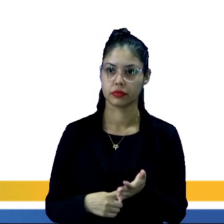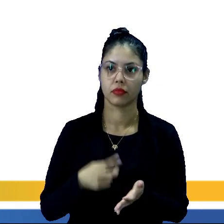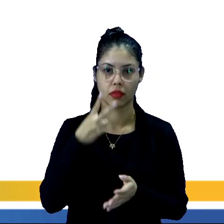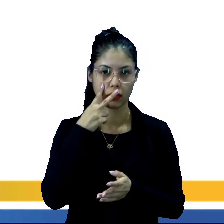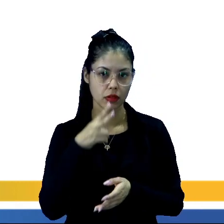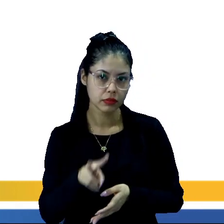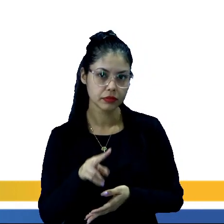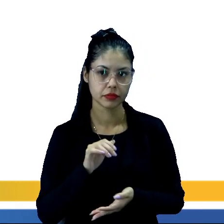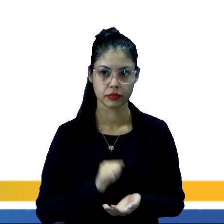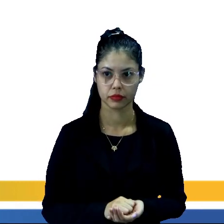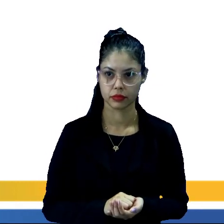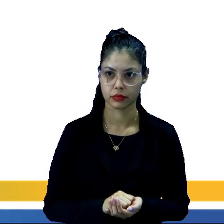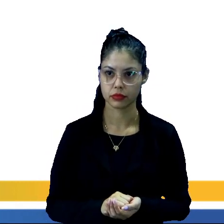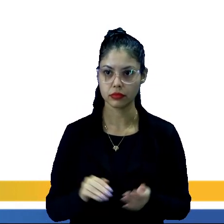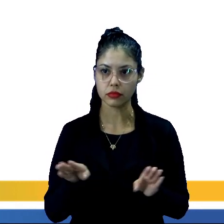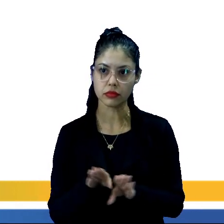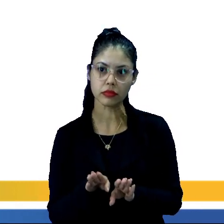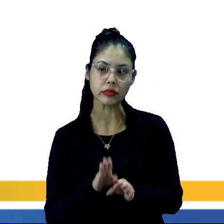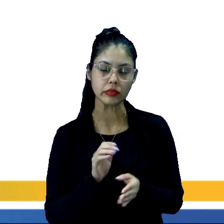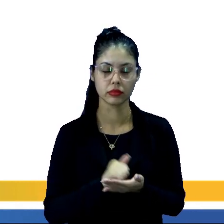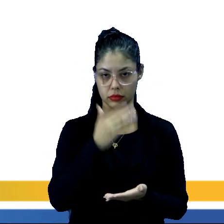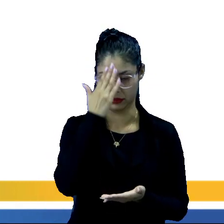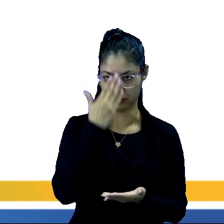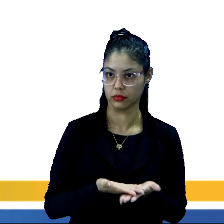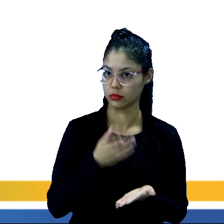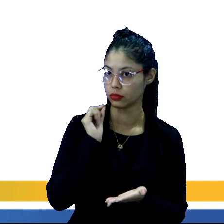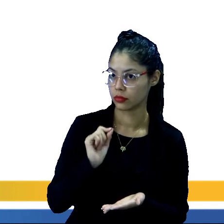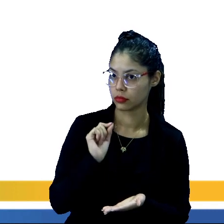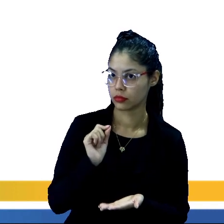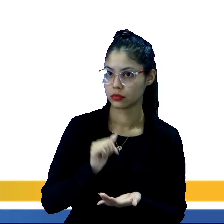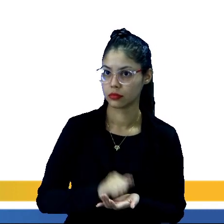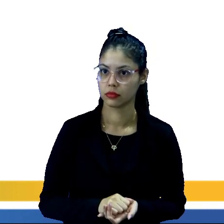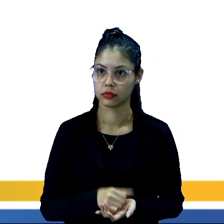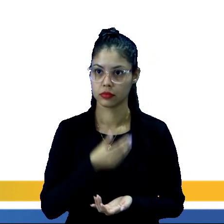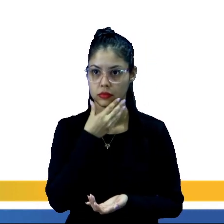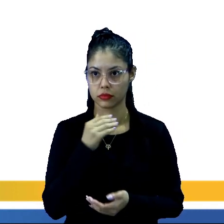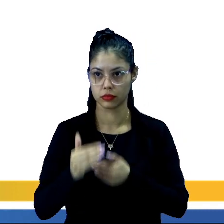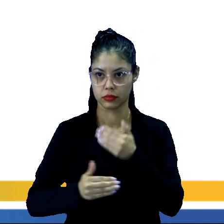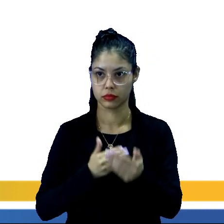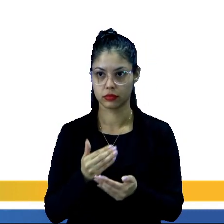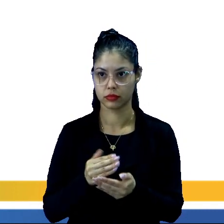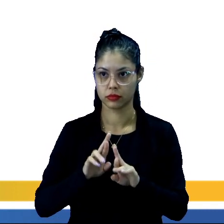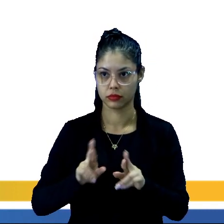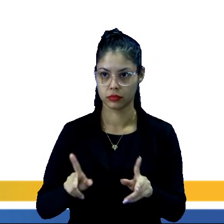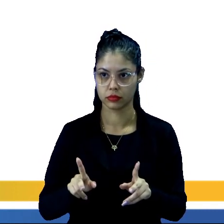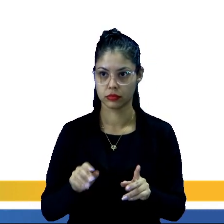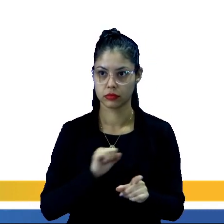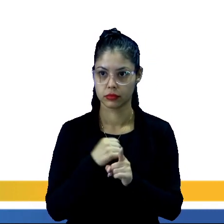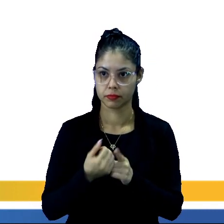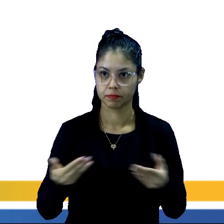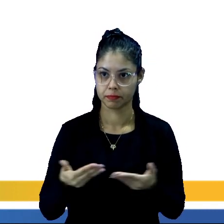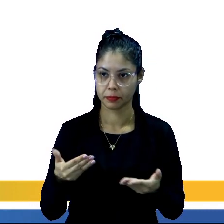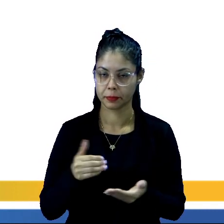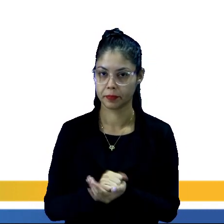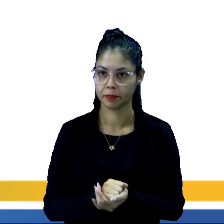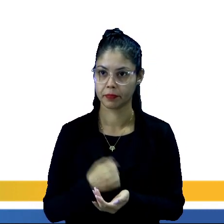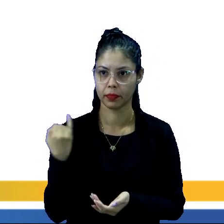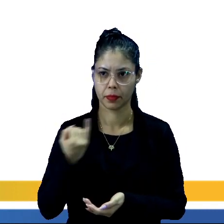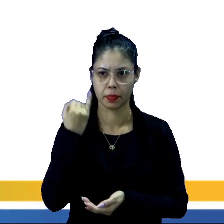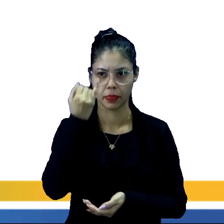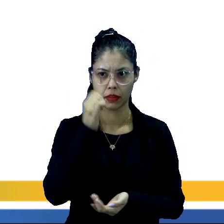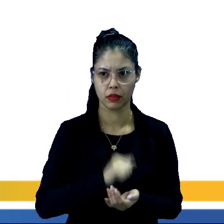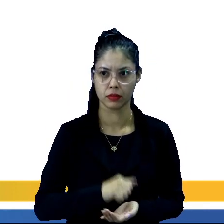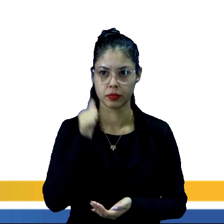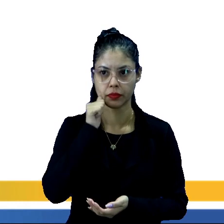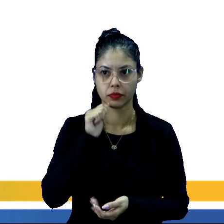essa visão aí, desse pensamento, Mafalda acredita que o quê? O homem desempenha funções domésticas na sociedade atual? Será?